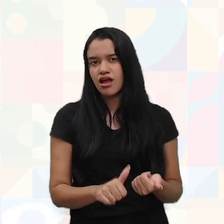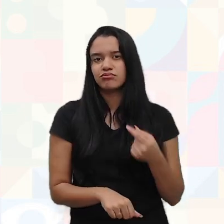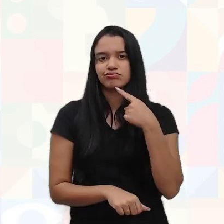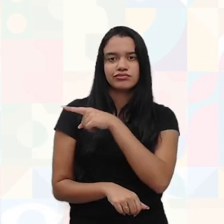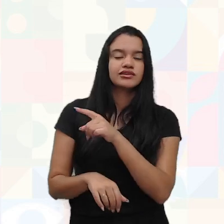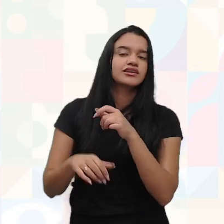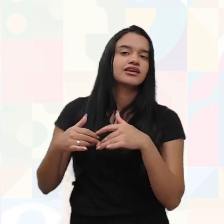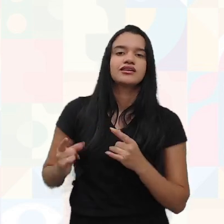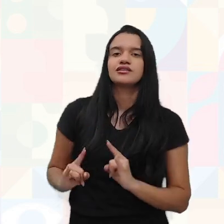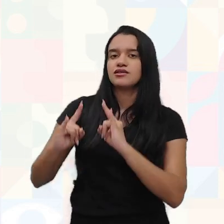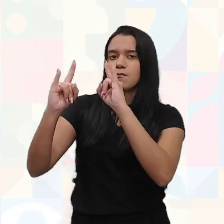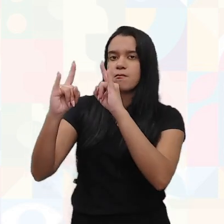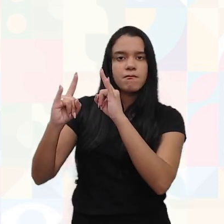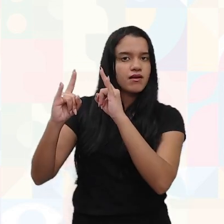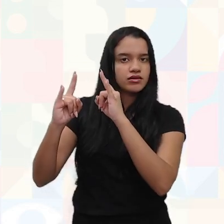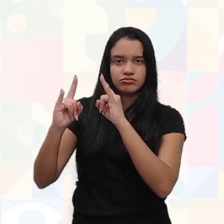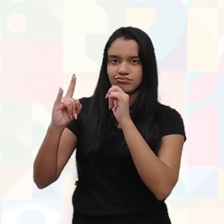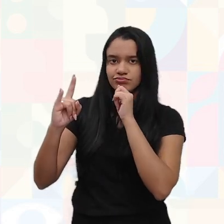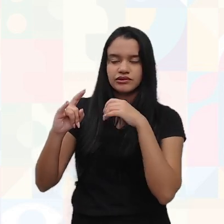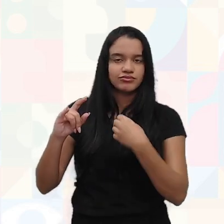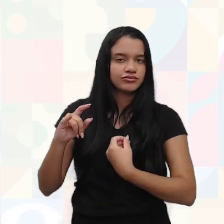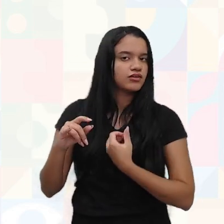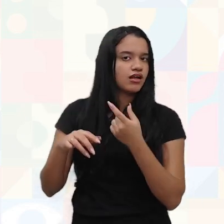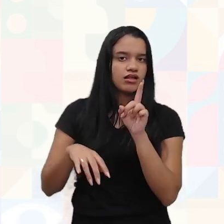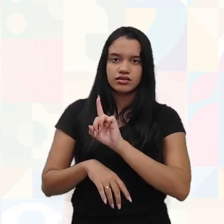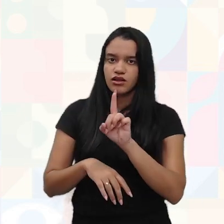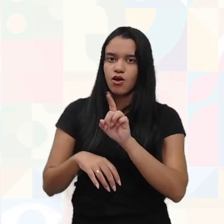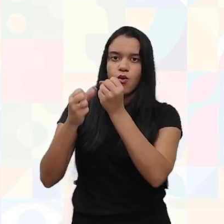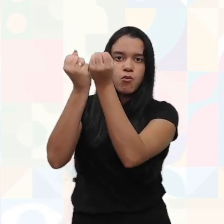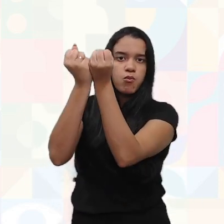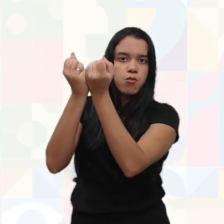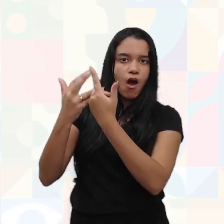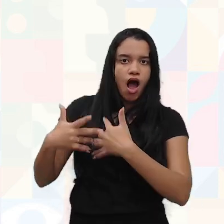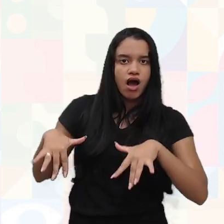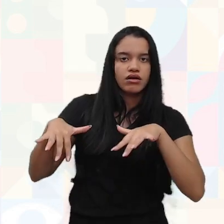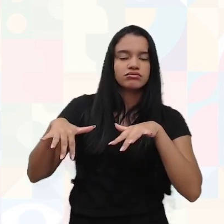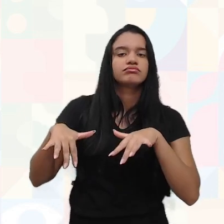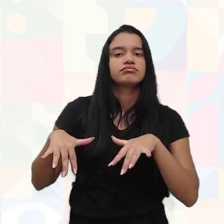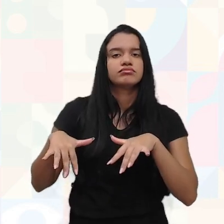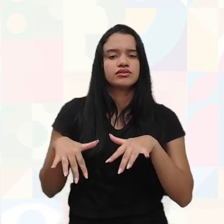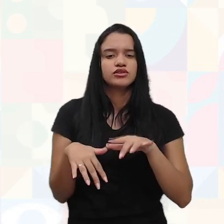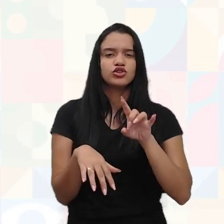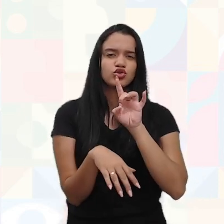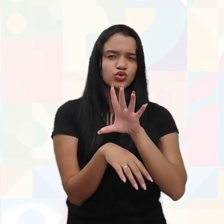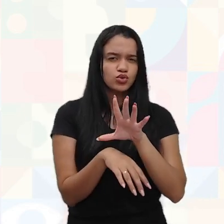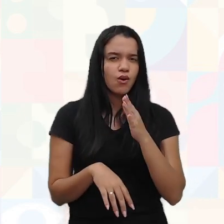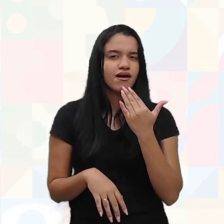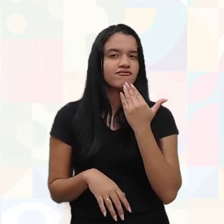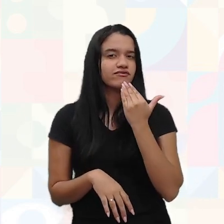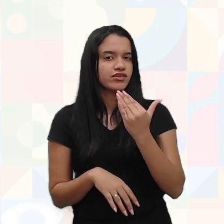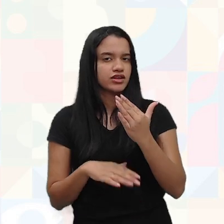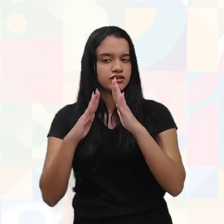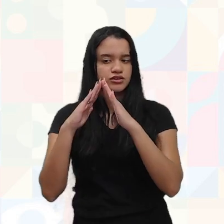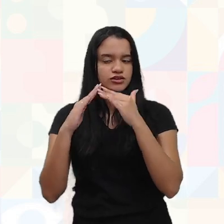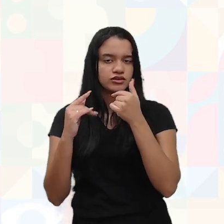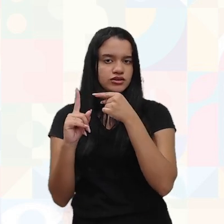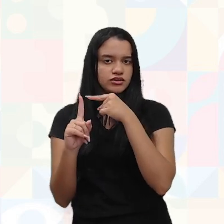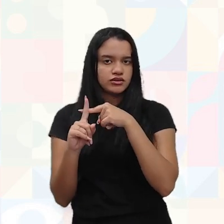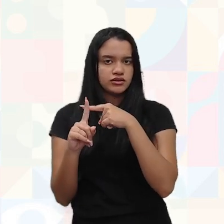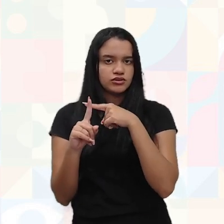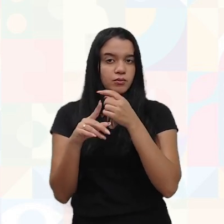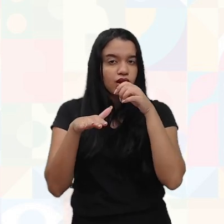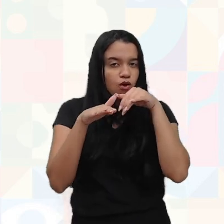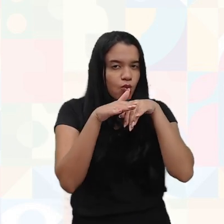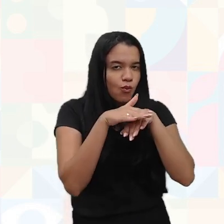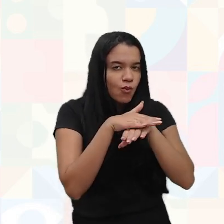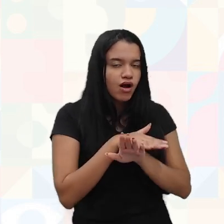mais, ele foi demolido no século XX, só um pedaço da fachada dele, que era a entrada principal, foi guardado,